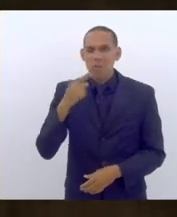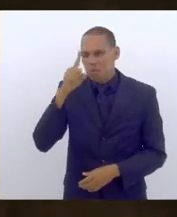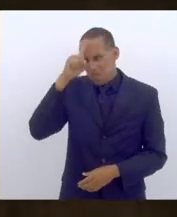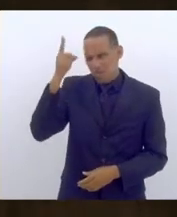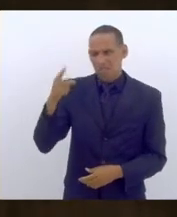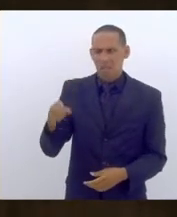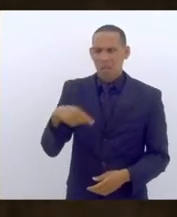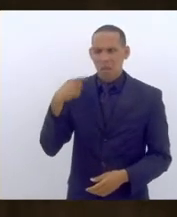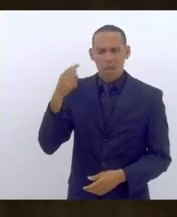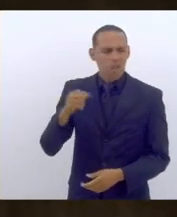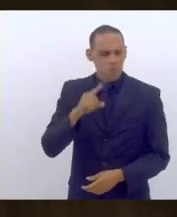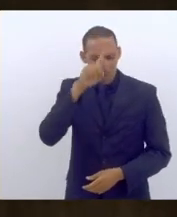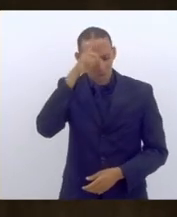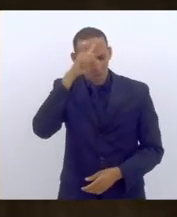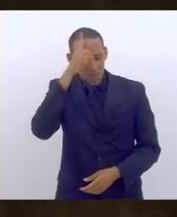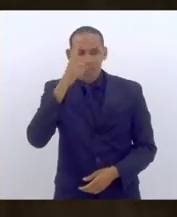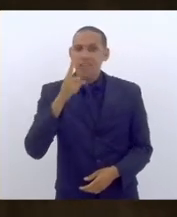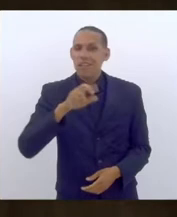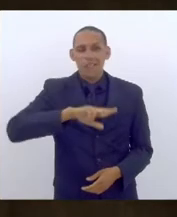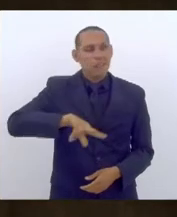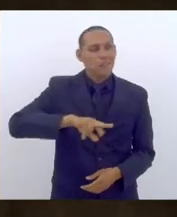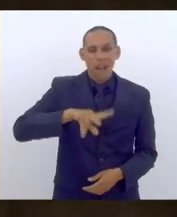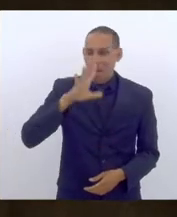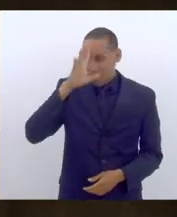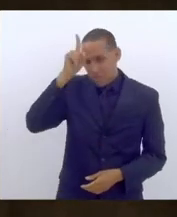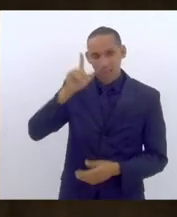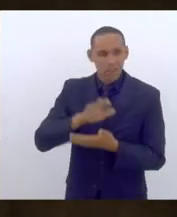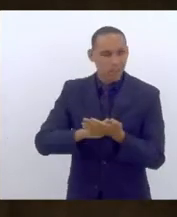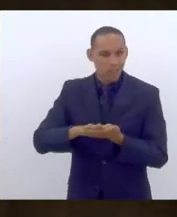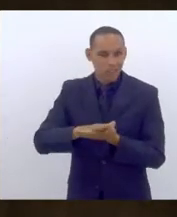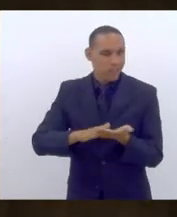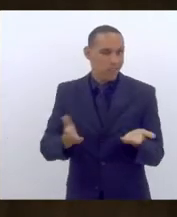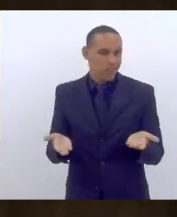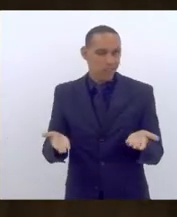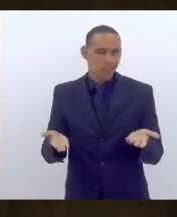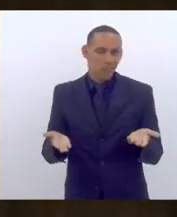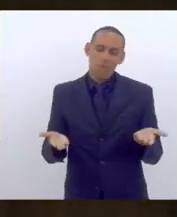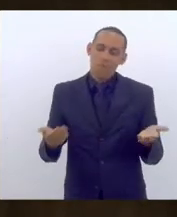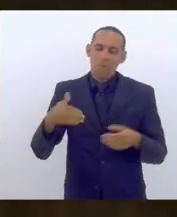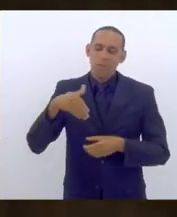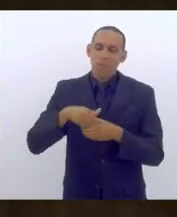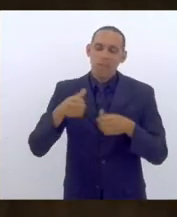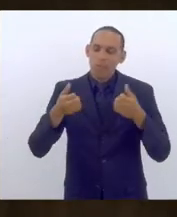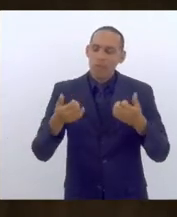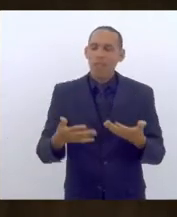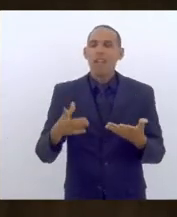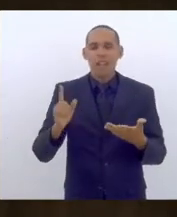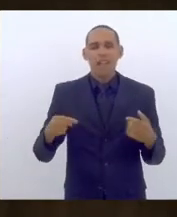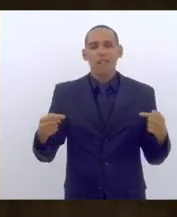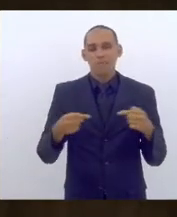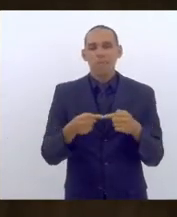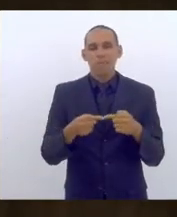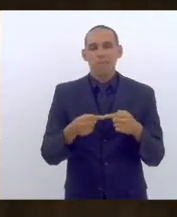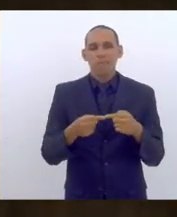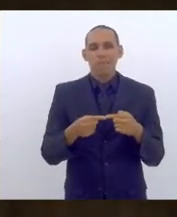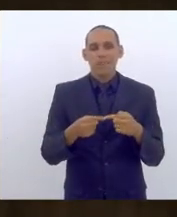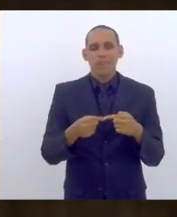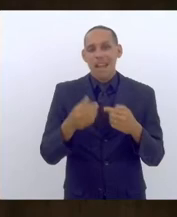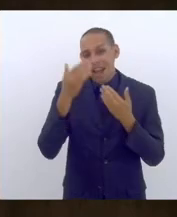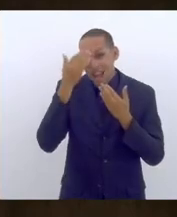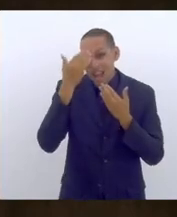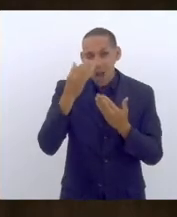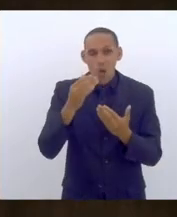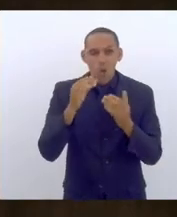coisa e nós não estamos inventando coisa então a declaração de voto é muito nesse sentido agradecer